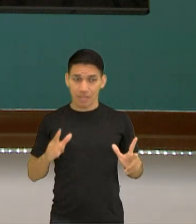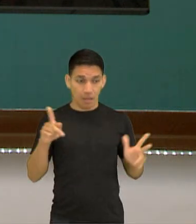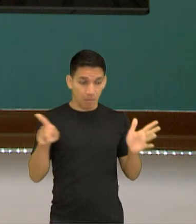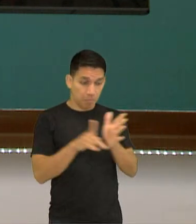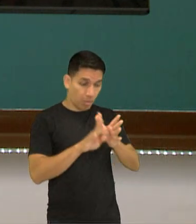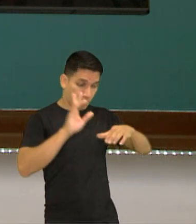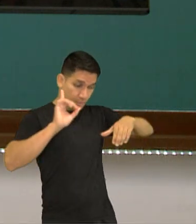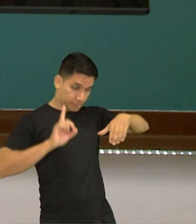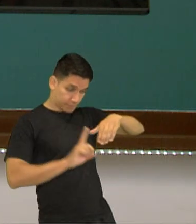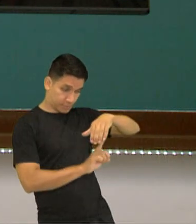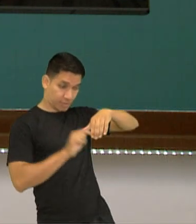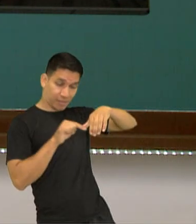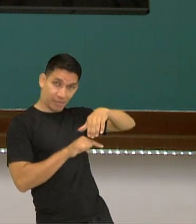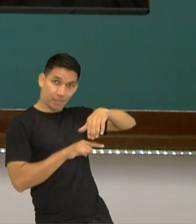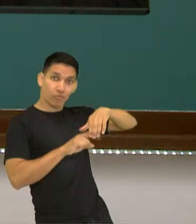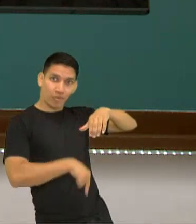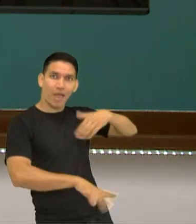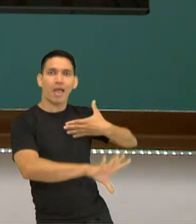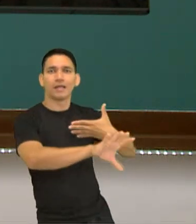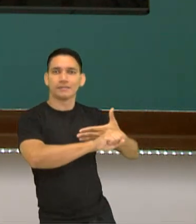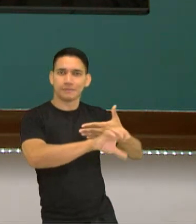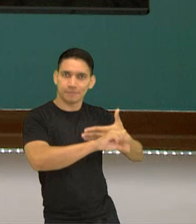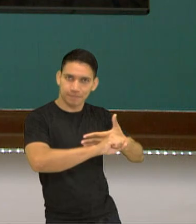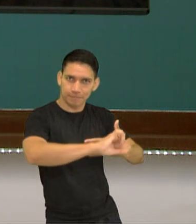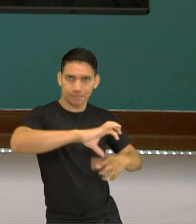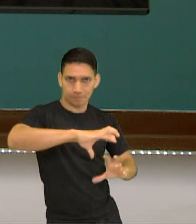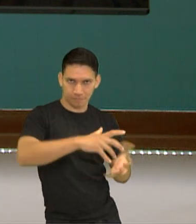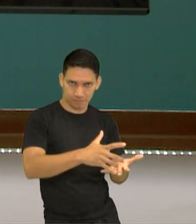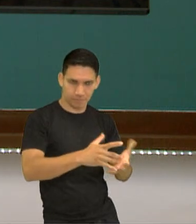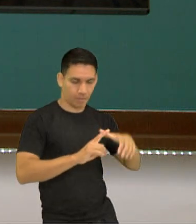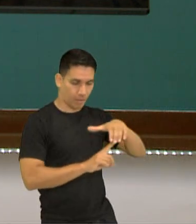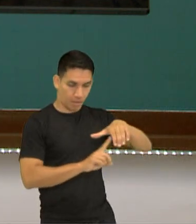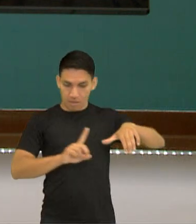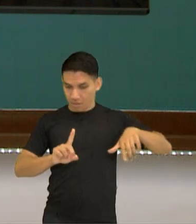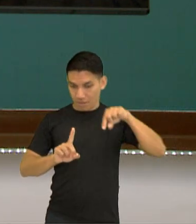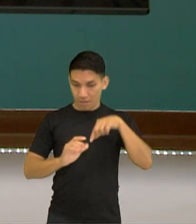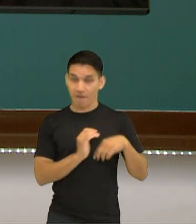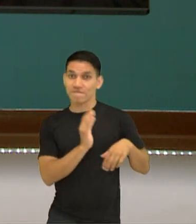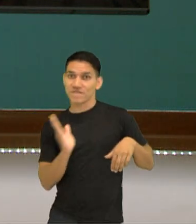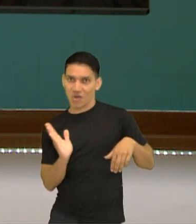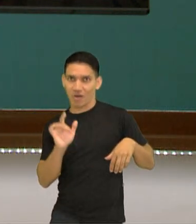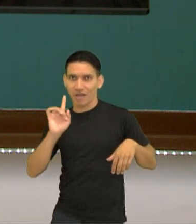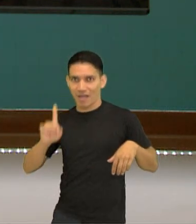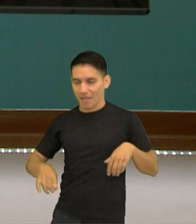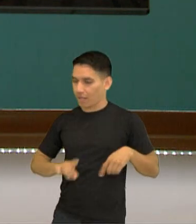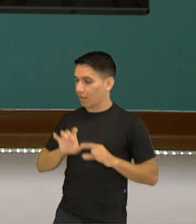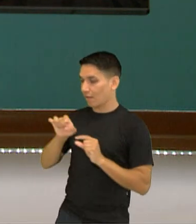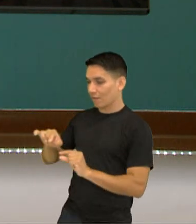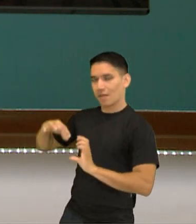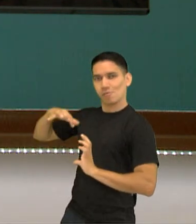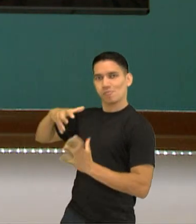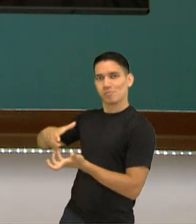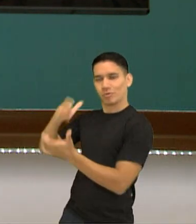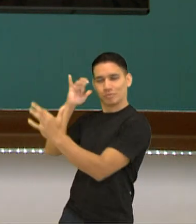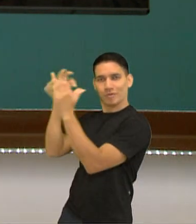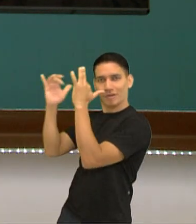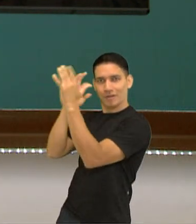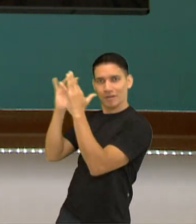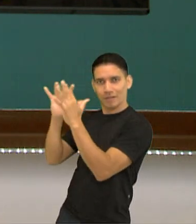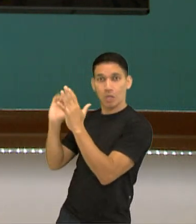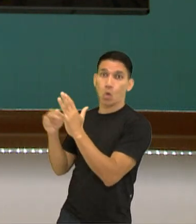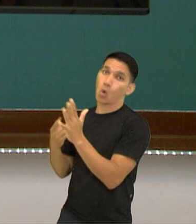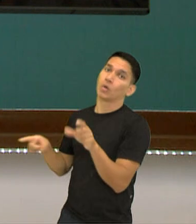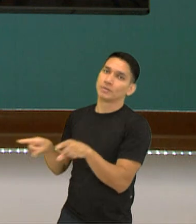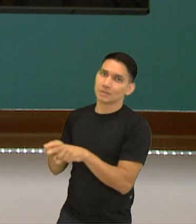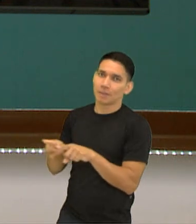da caverna, então, é aqui o mundo sensível e o exterior, a parte de fora da caverna, o mundo inteligível ou também